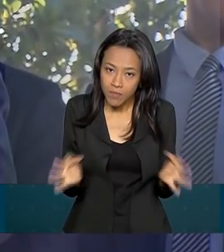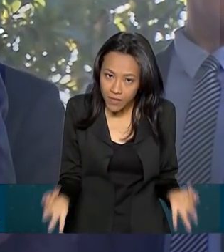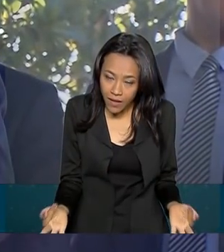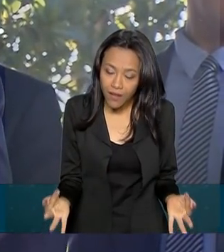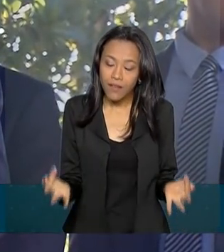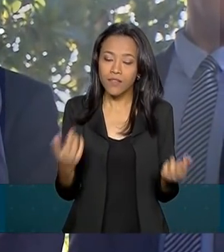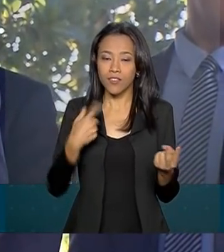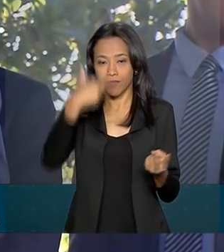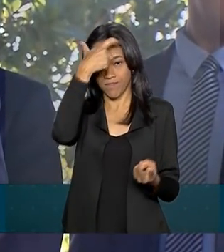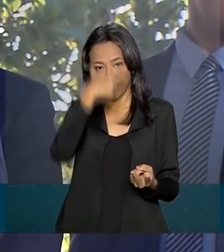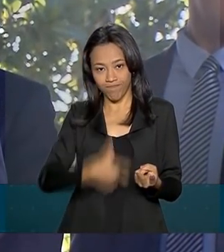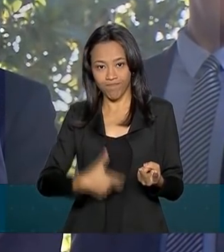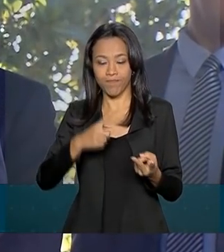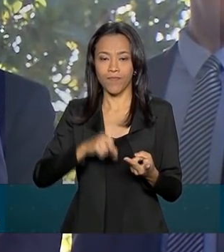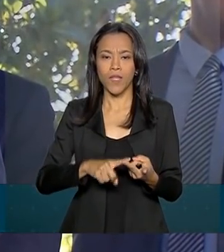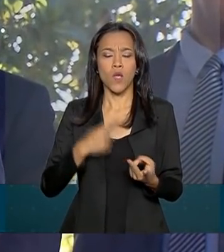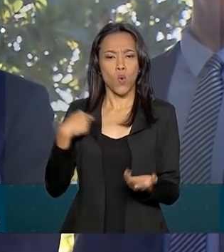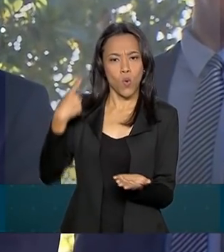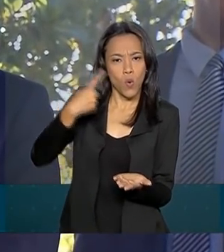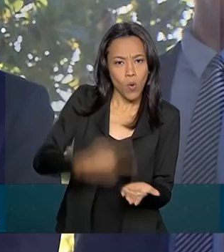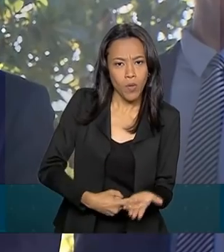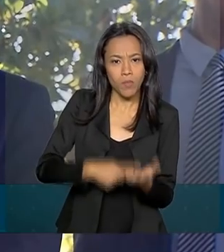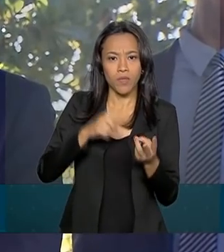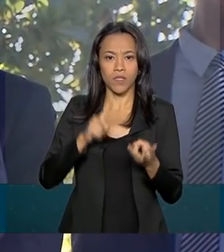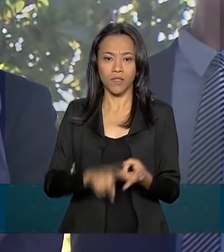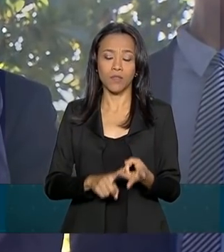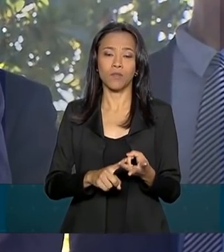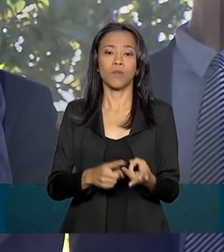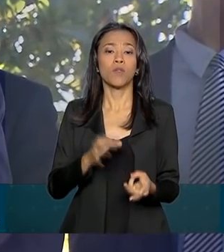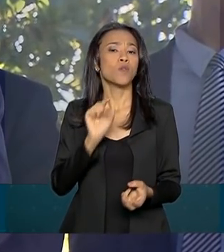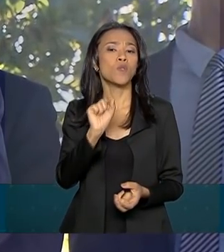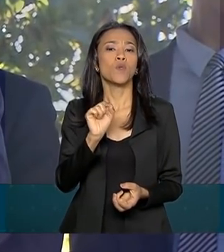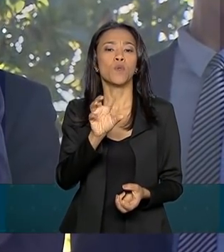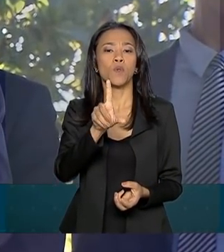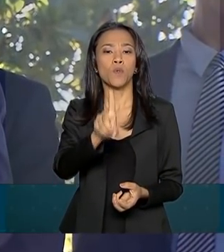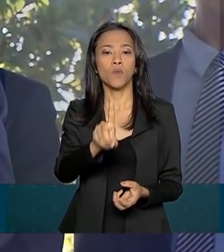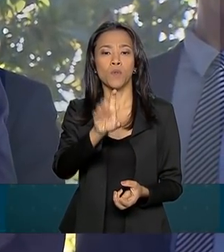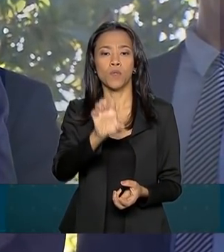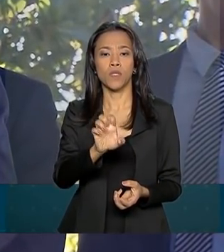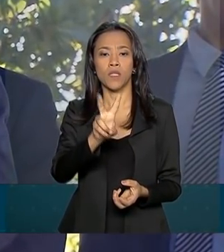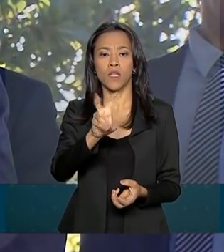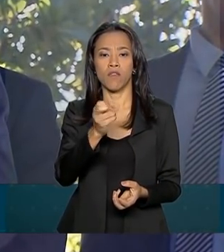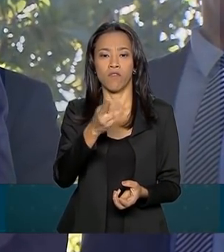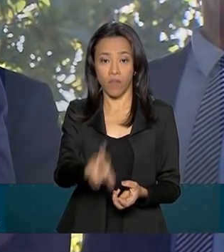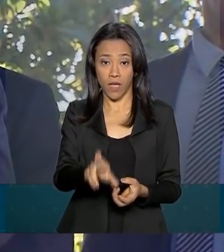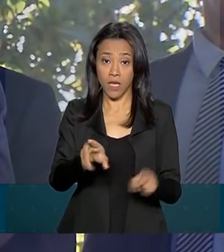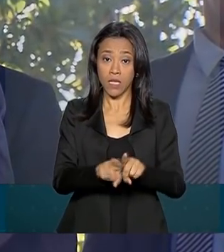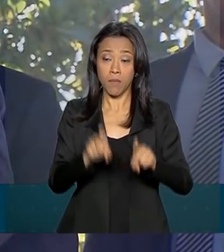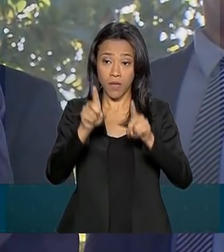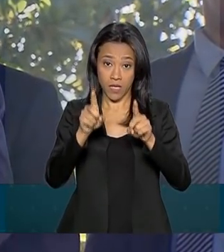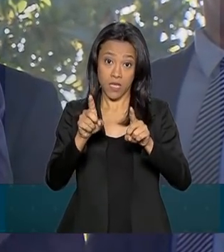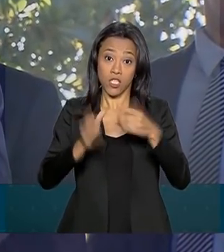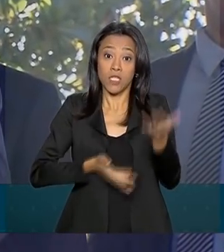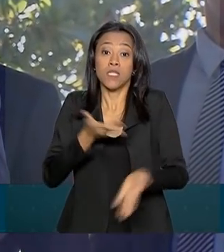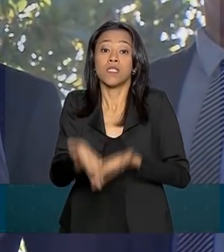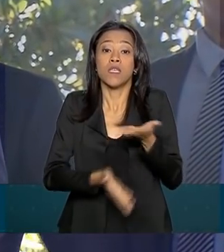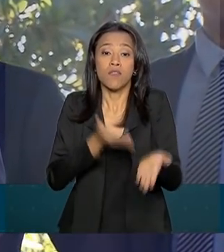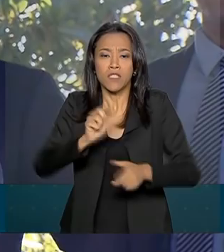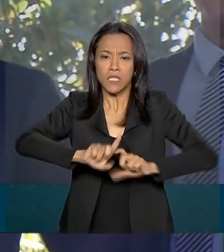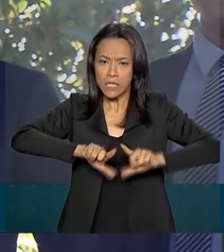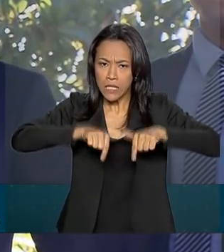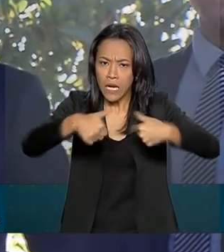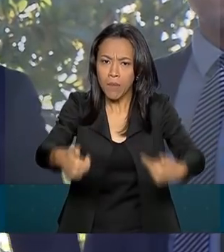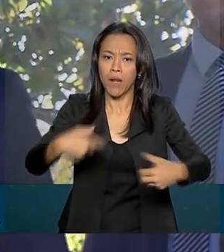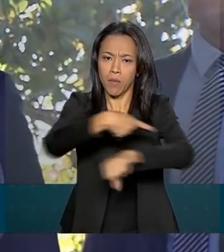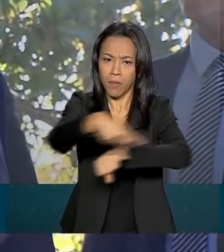o dever e o compromisso de servir a pátria. O respeito a todos vocês. O respeito